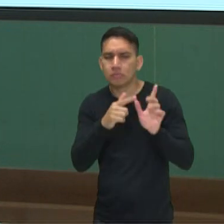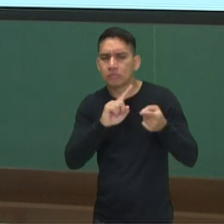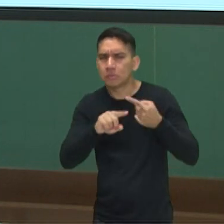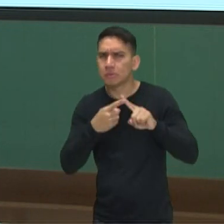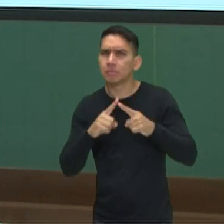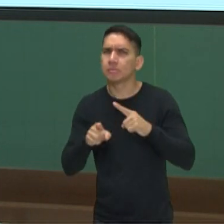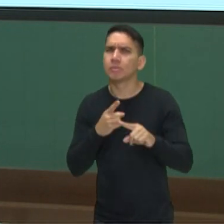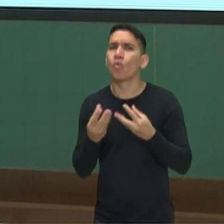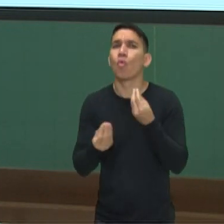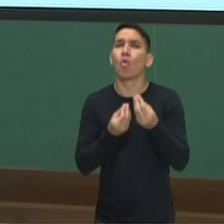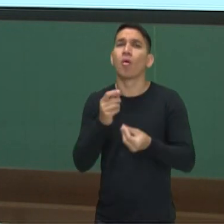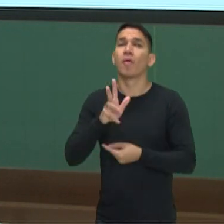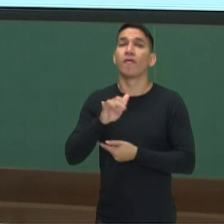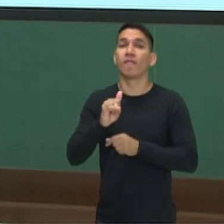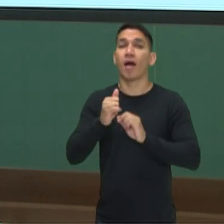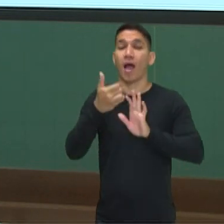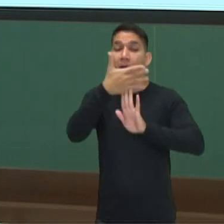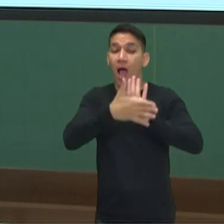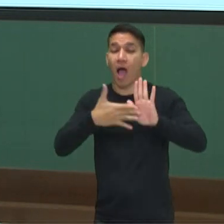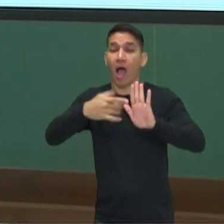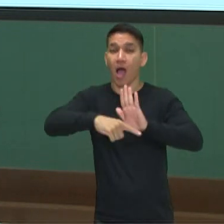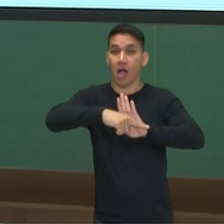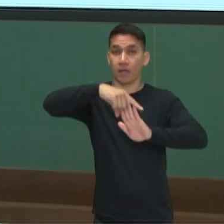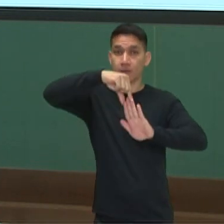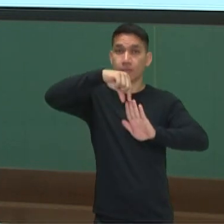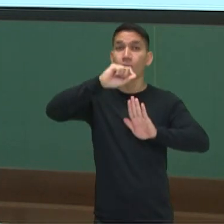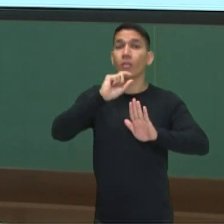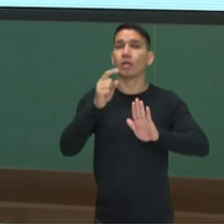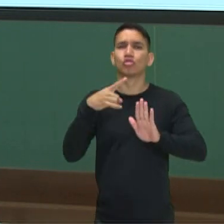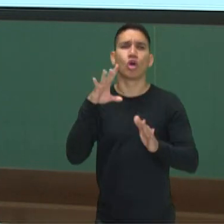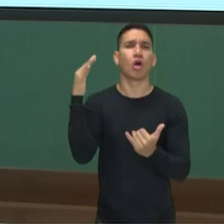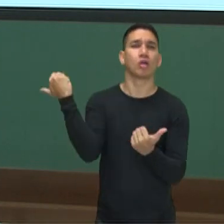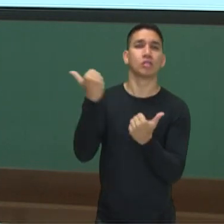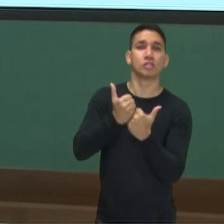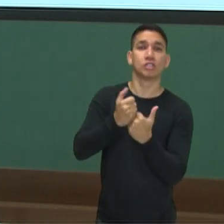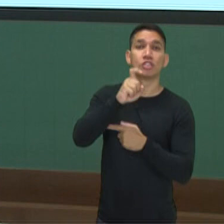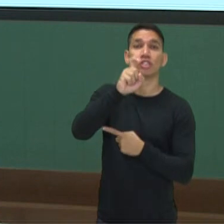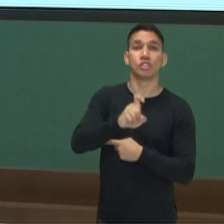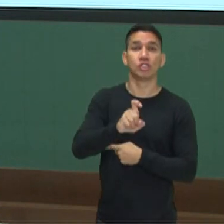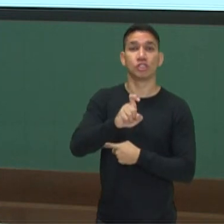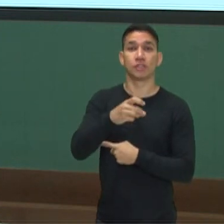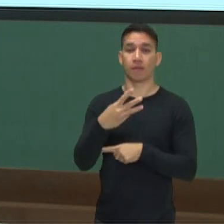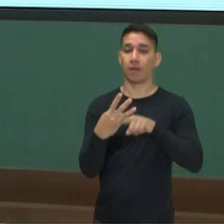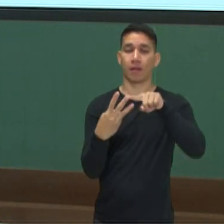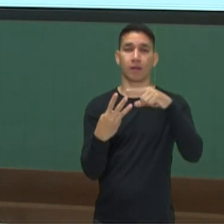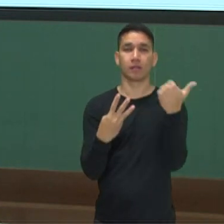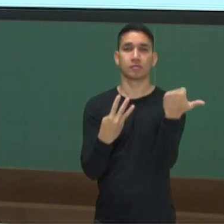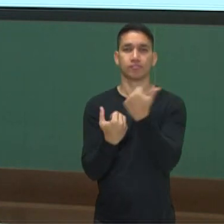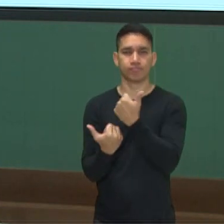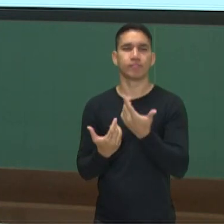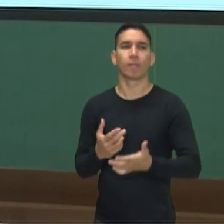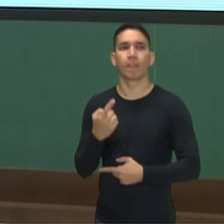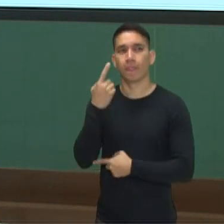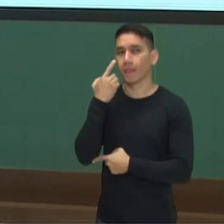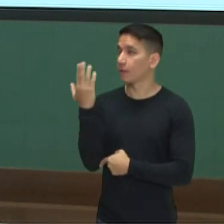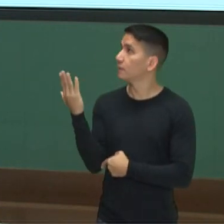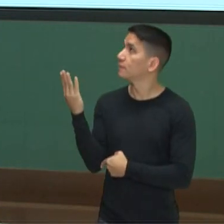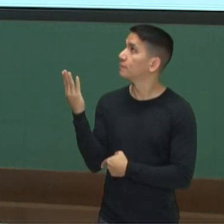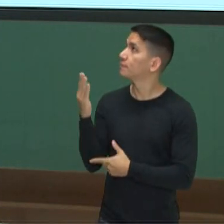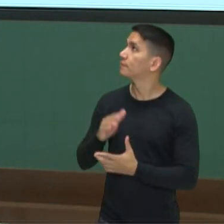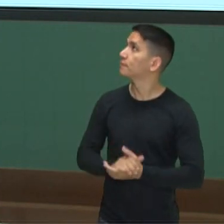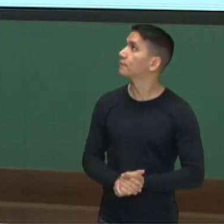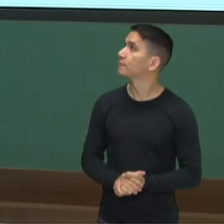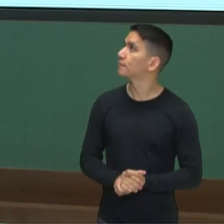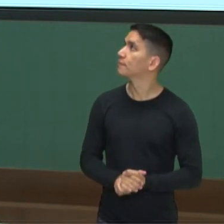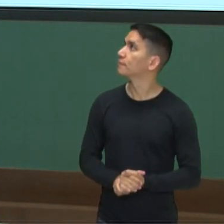como seria a área desse triângulo, só substituo o valor do x por 3. X ao quadrado, 3 ao quadrado, que dá